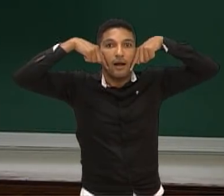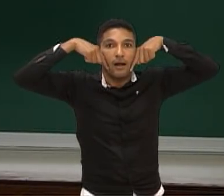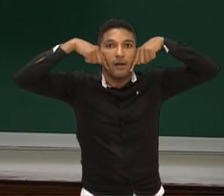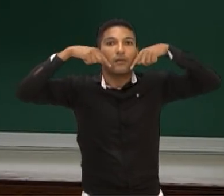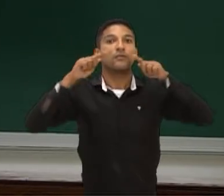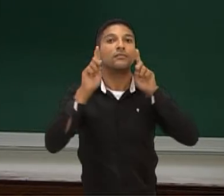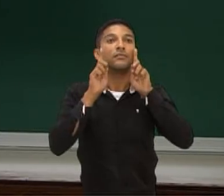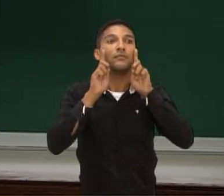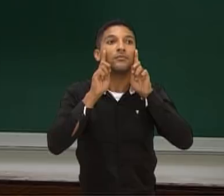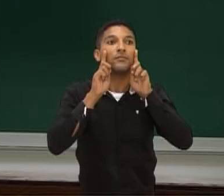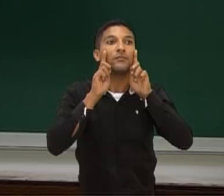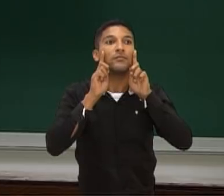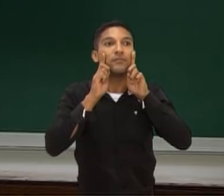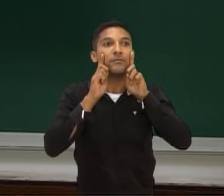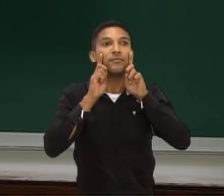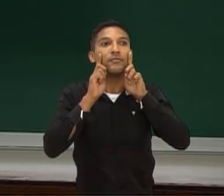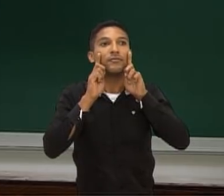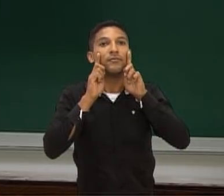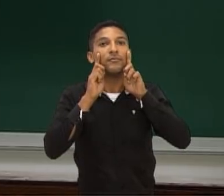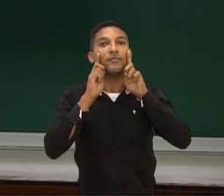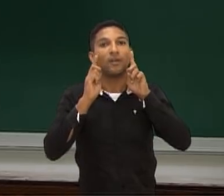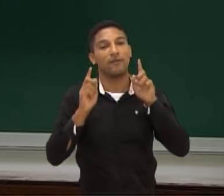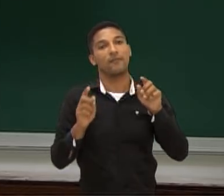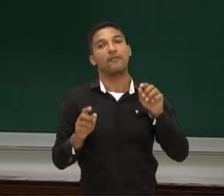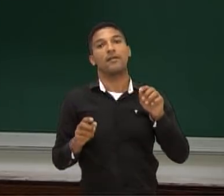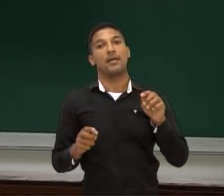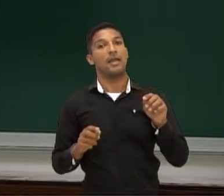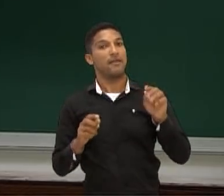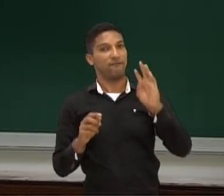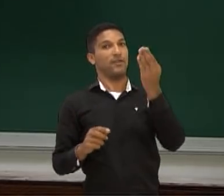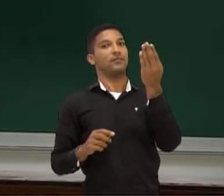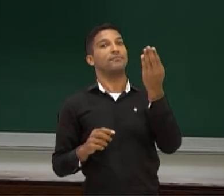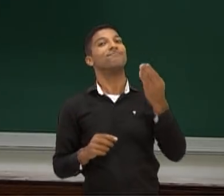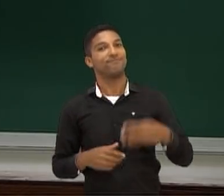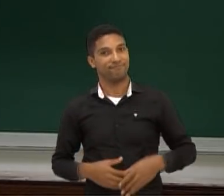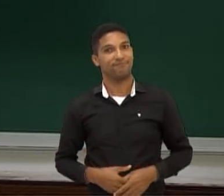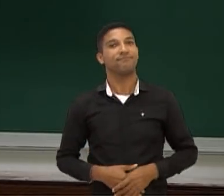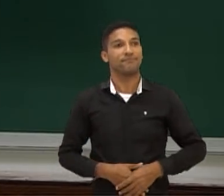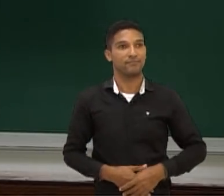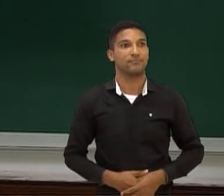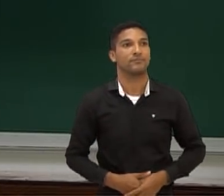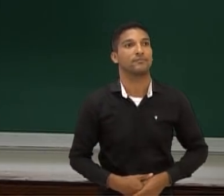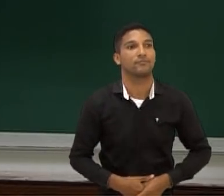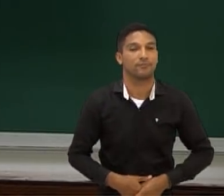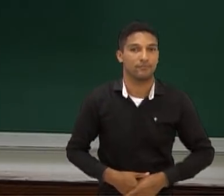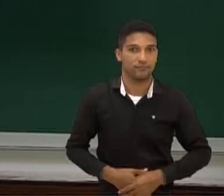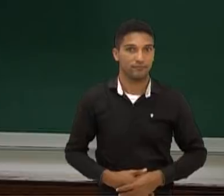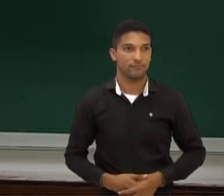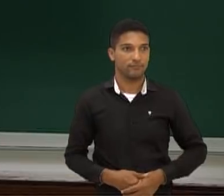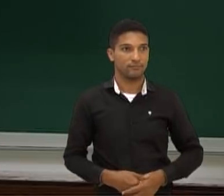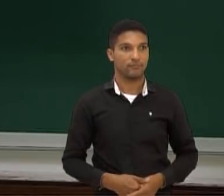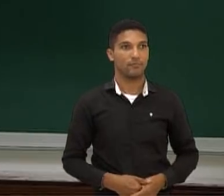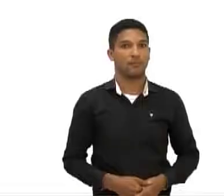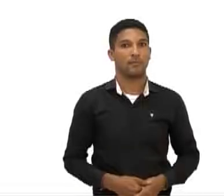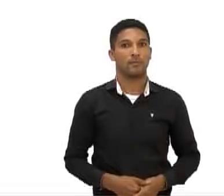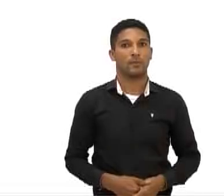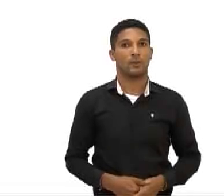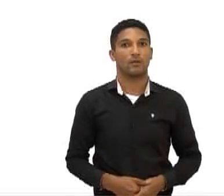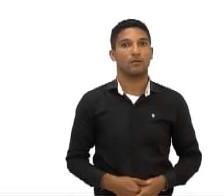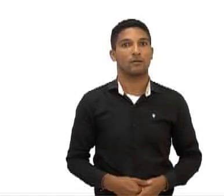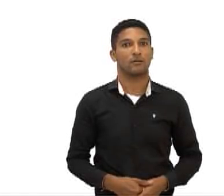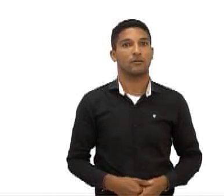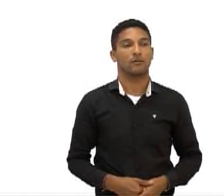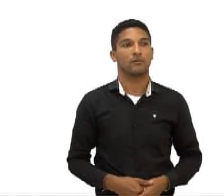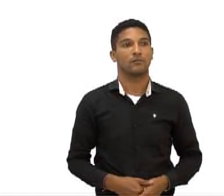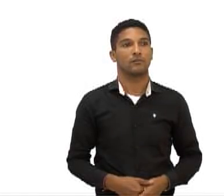caso, é falso, beleza? Vamos lá, mais uma aqui para vocês. Agora a letra C e a letra D, tá bom? Então, indicando novamente